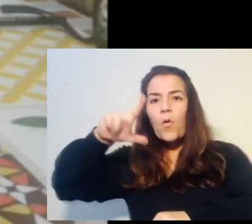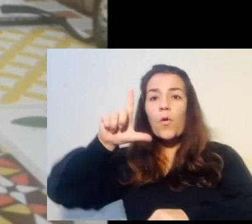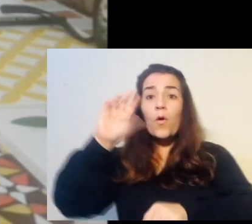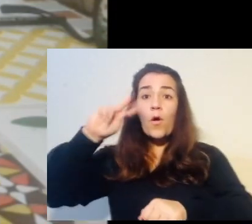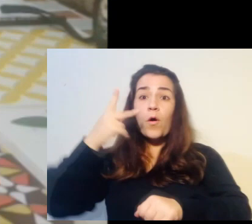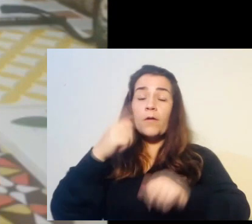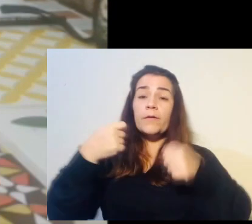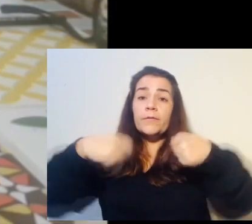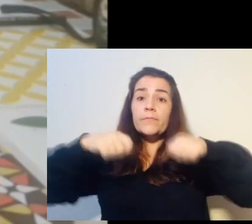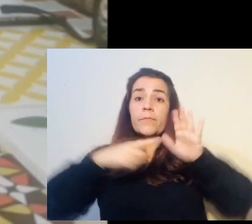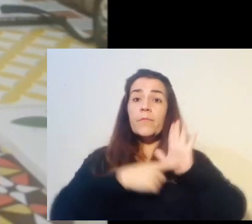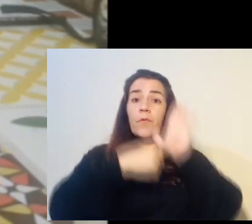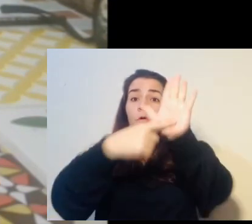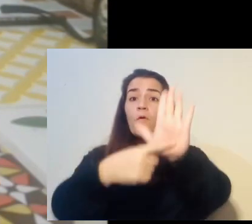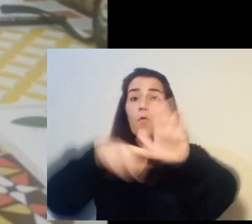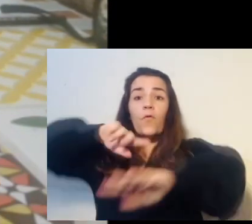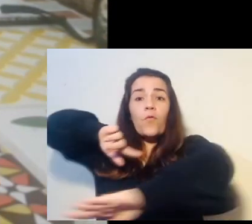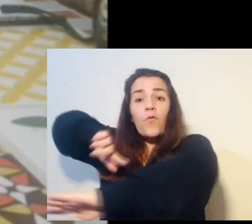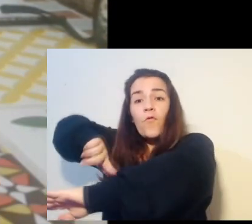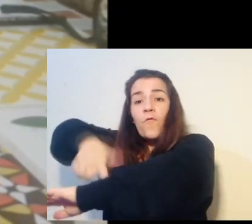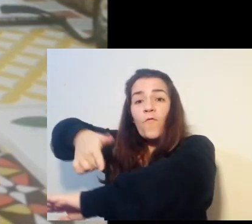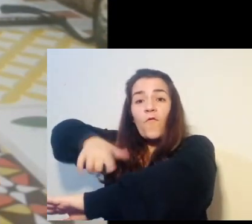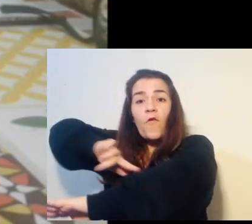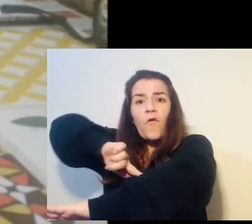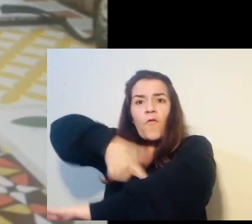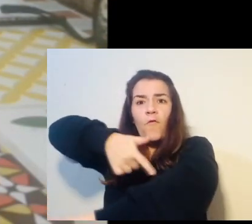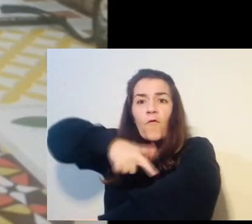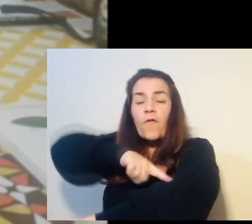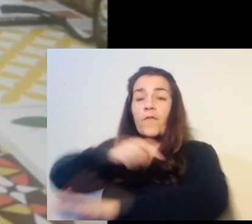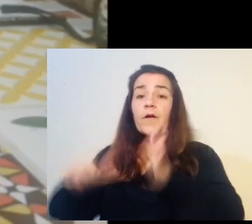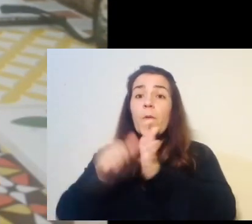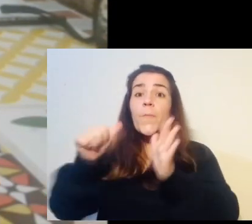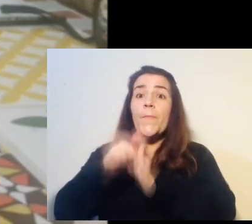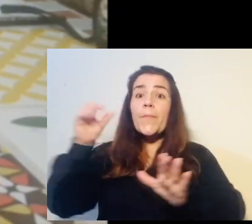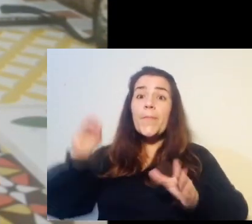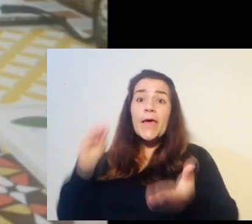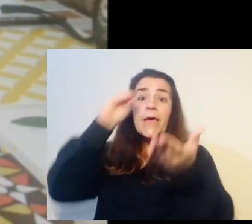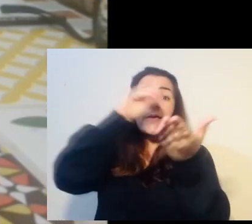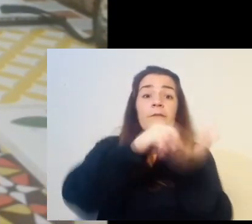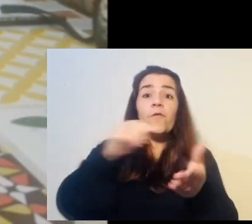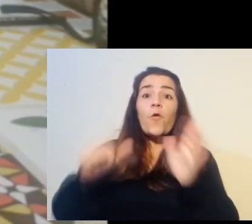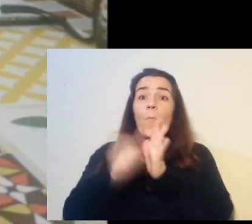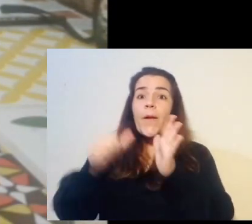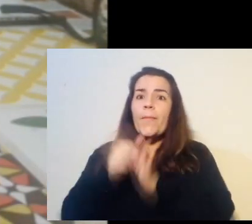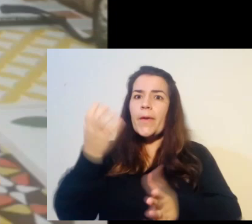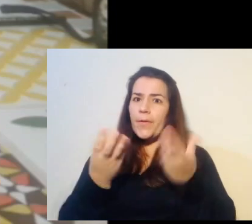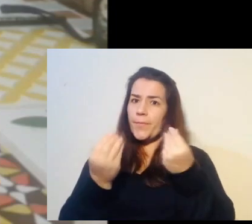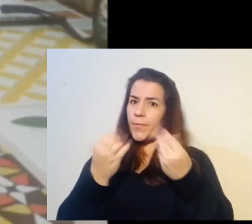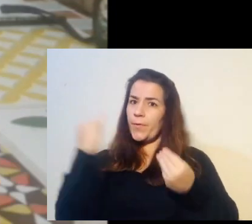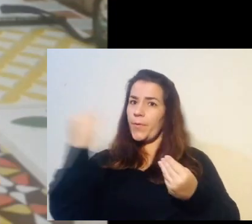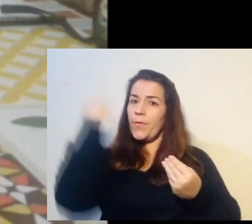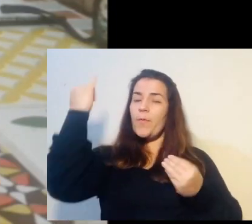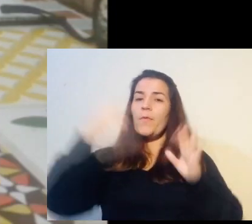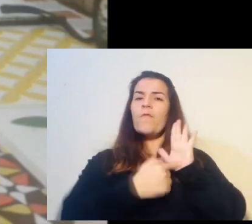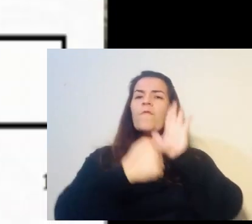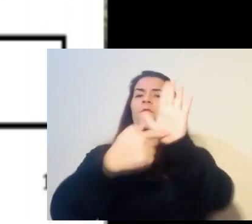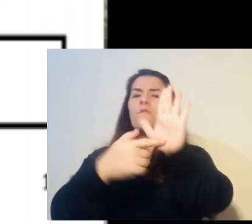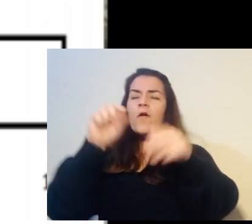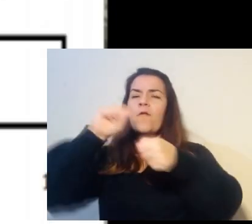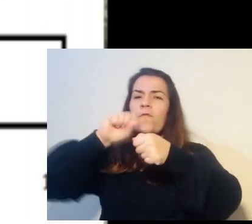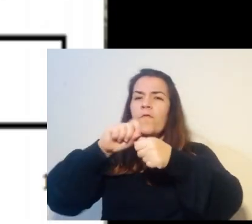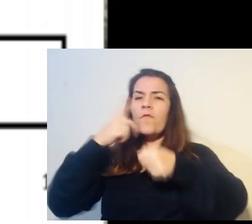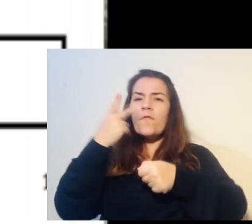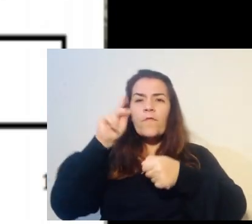vai definir o primeiro furo, que é o furo da embocadura. Como vocês podem ver nessa imagem que vai surgir em algum lugar